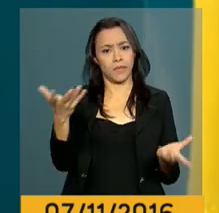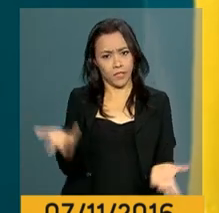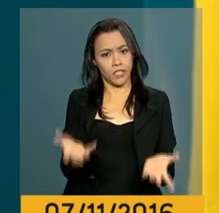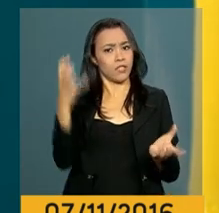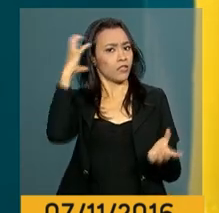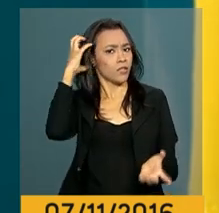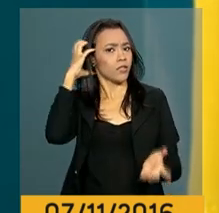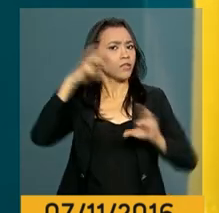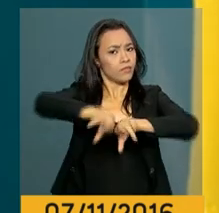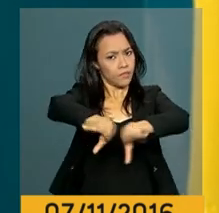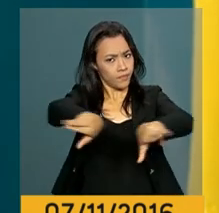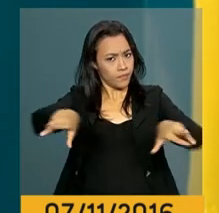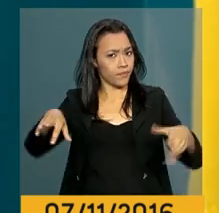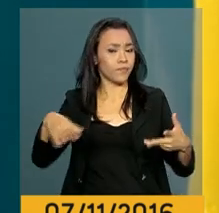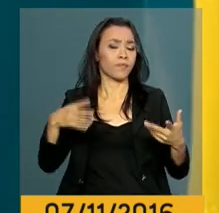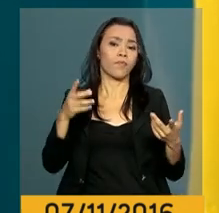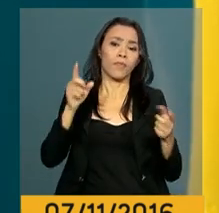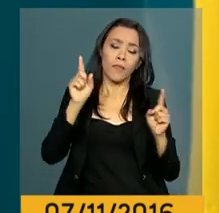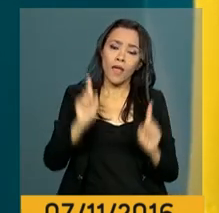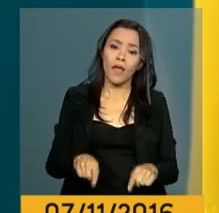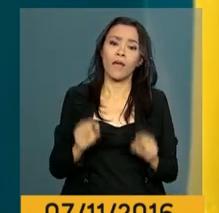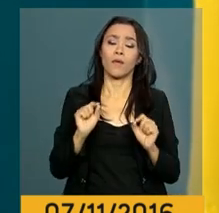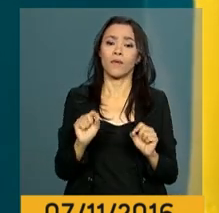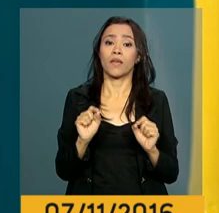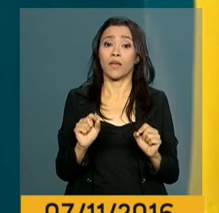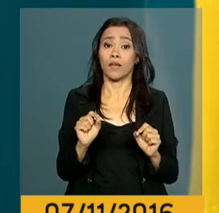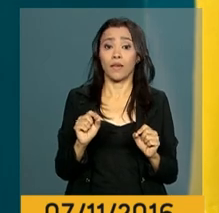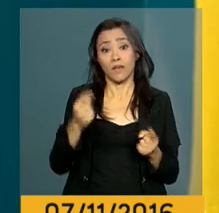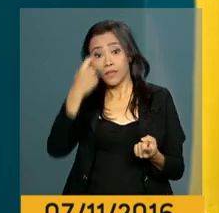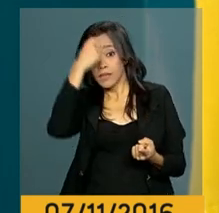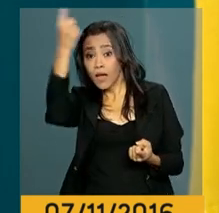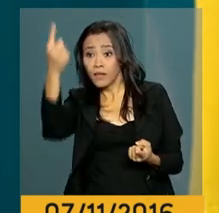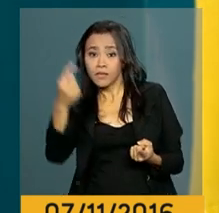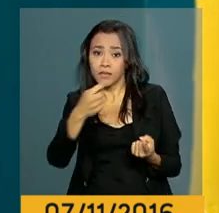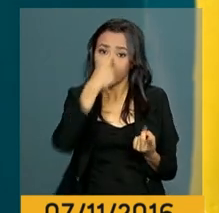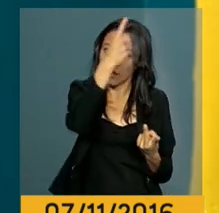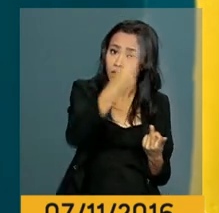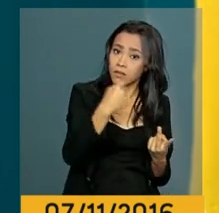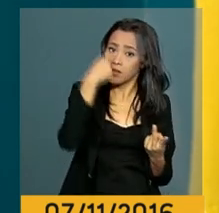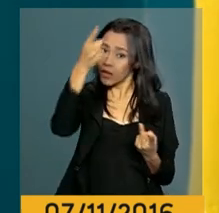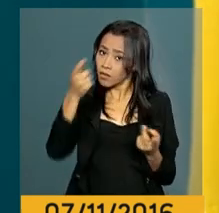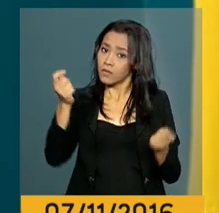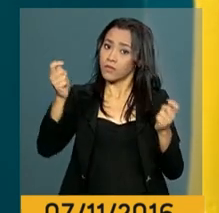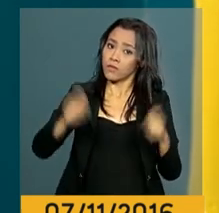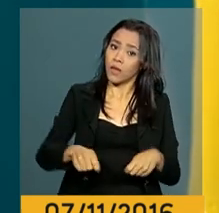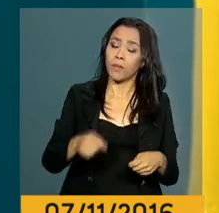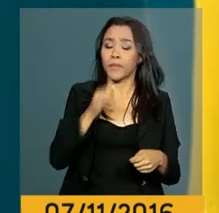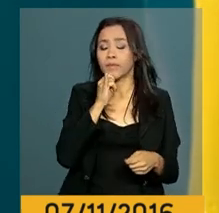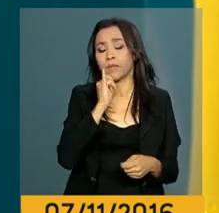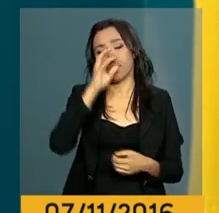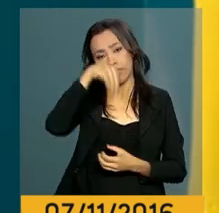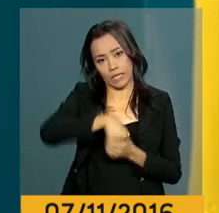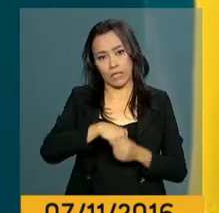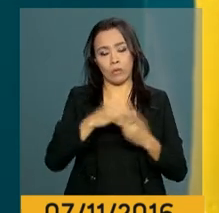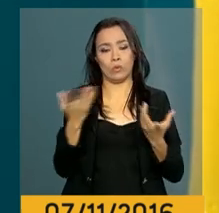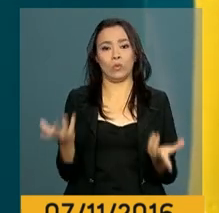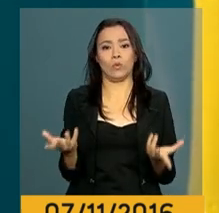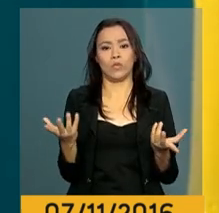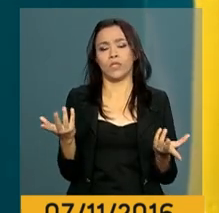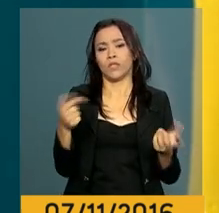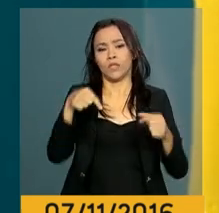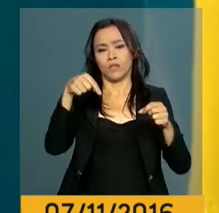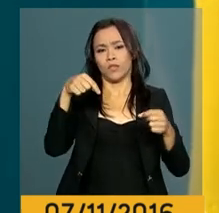o contraditório, a contraposição a muitas ideias. A vantagem de não estarmos num sistema